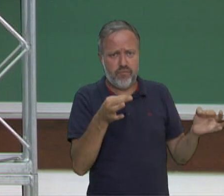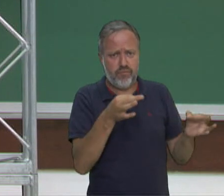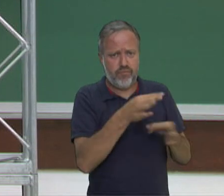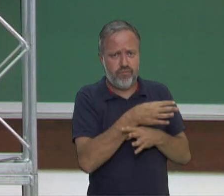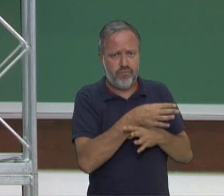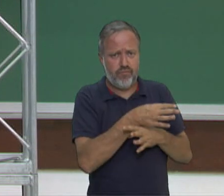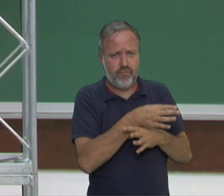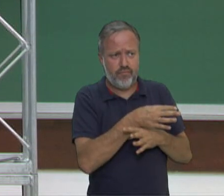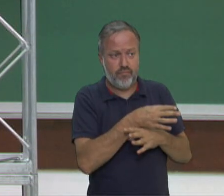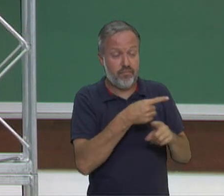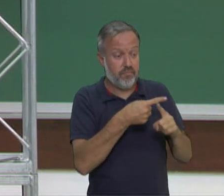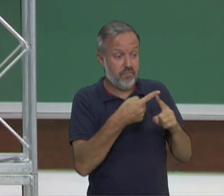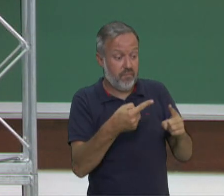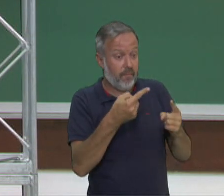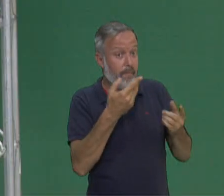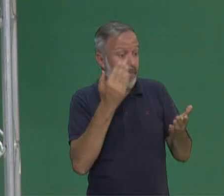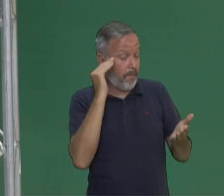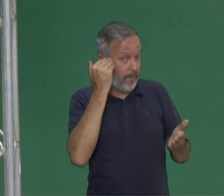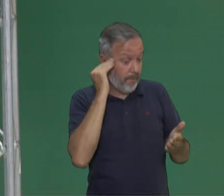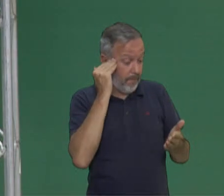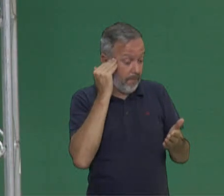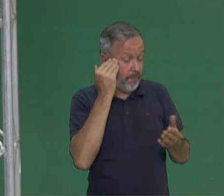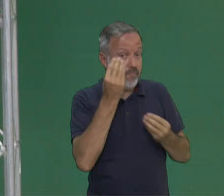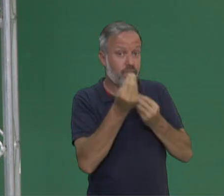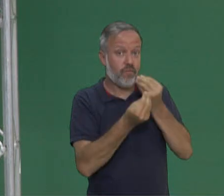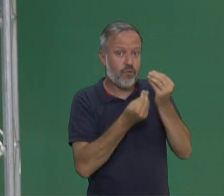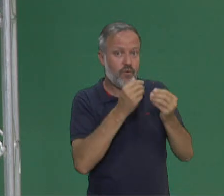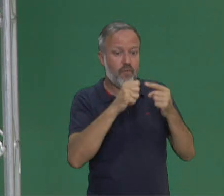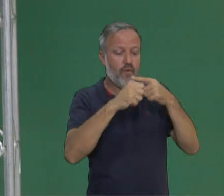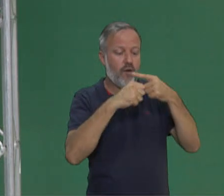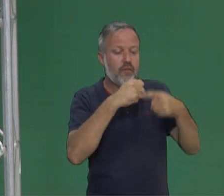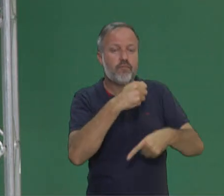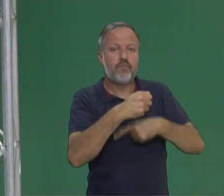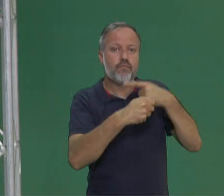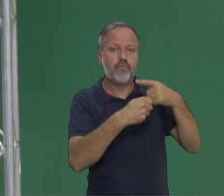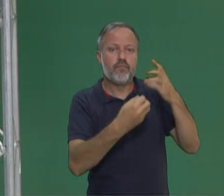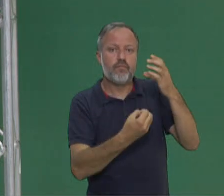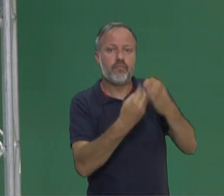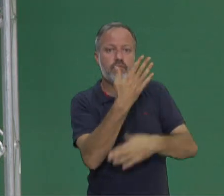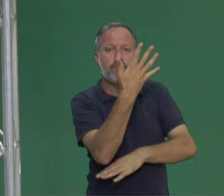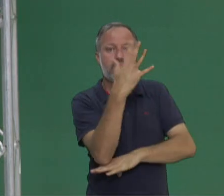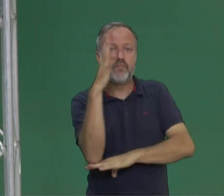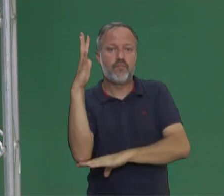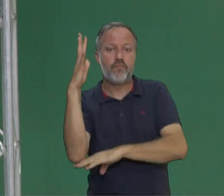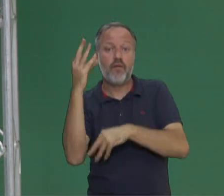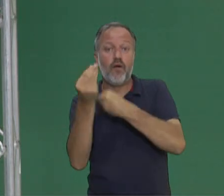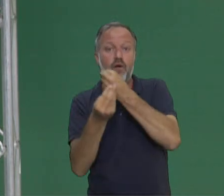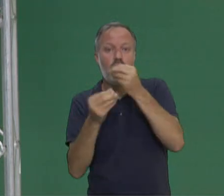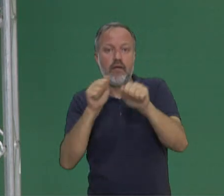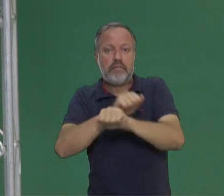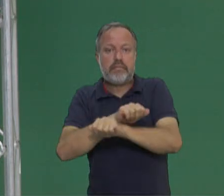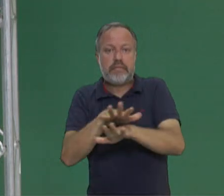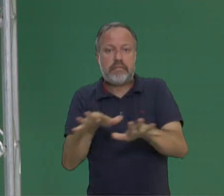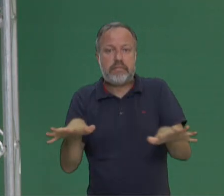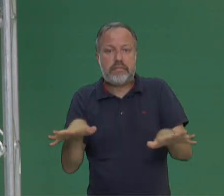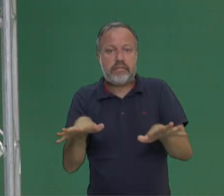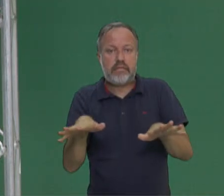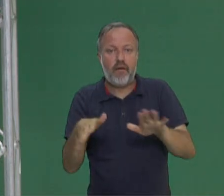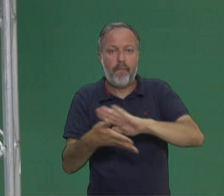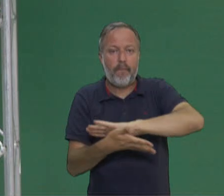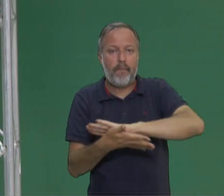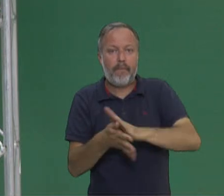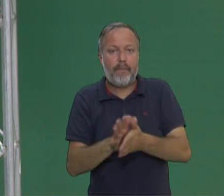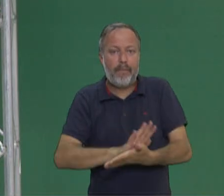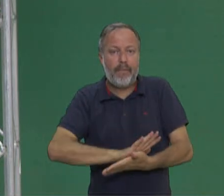segundos, mas servem para a gente entender como os átomos surgem na natureza e também como eles se desfazem, se desmontam. Existem